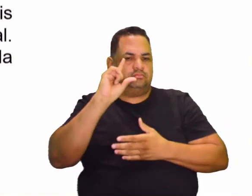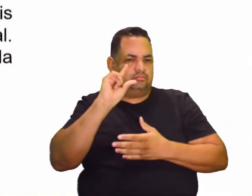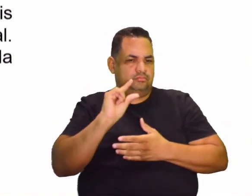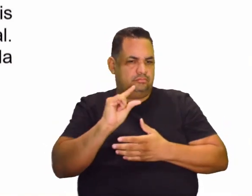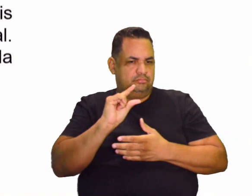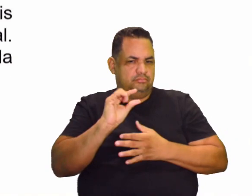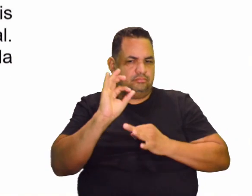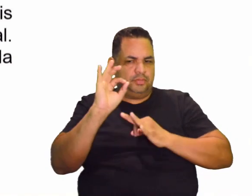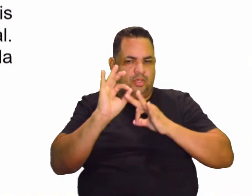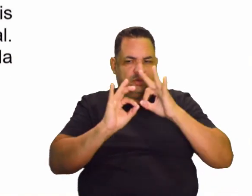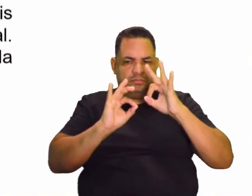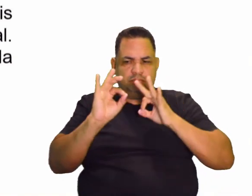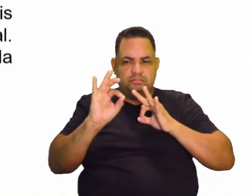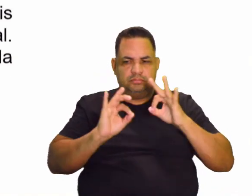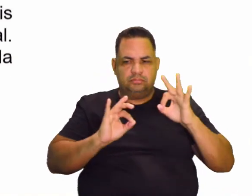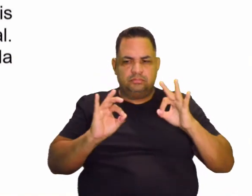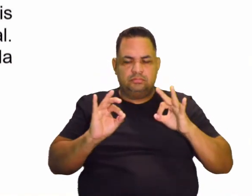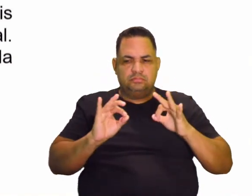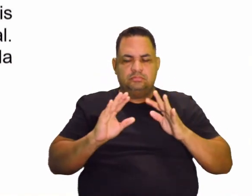simetria